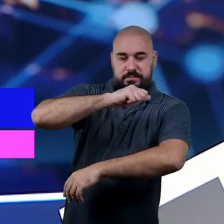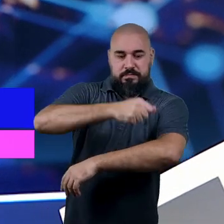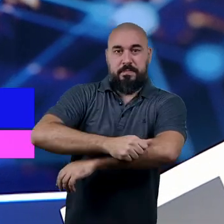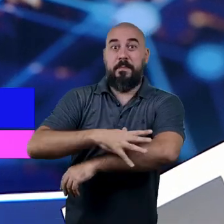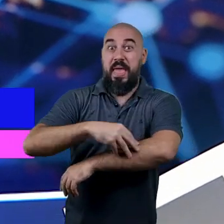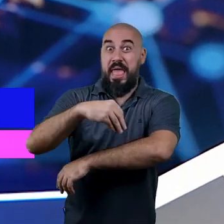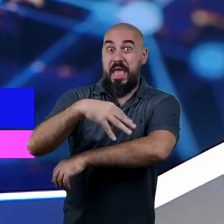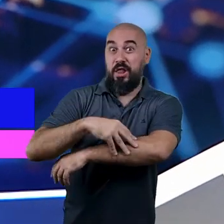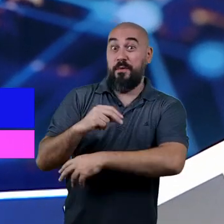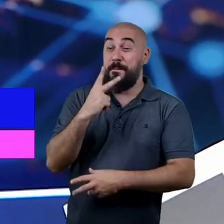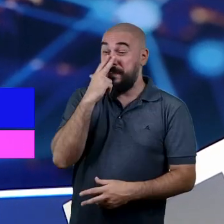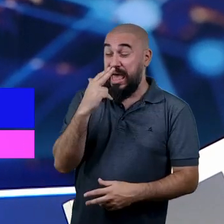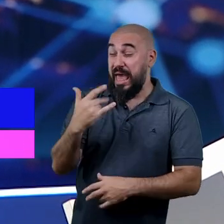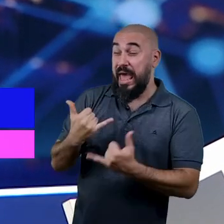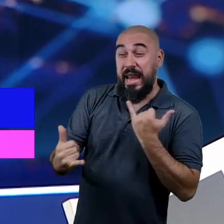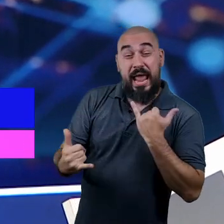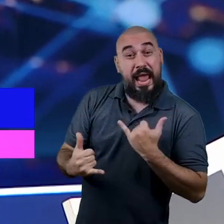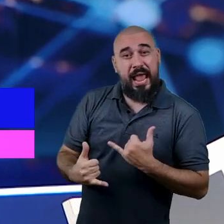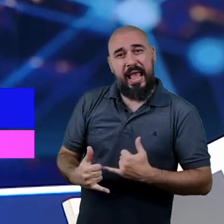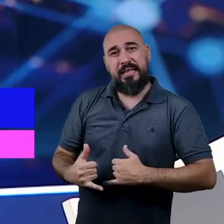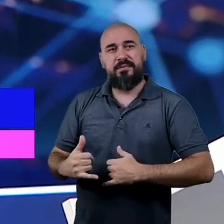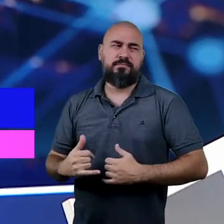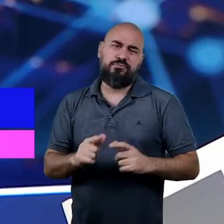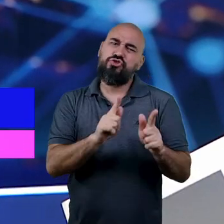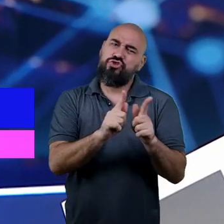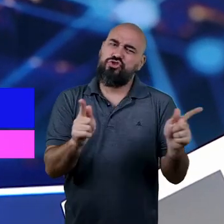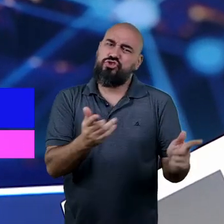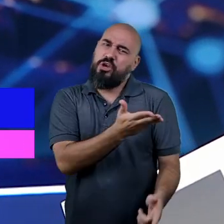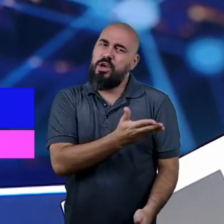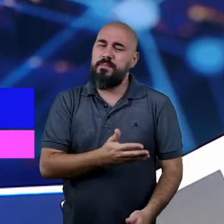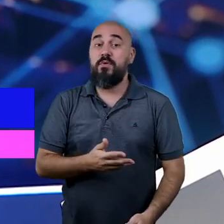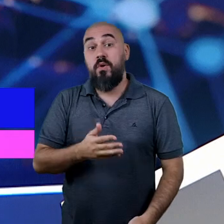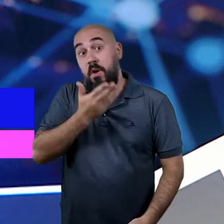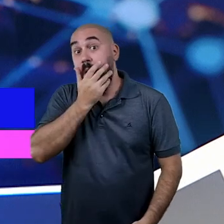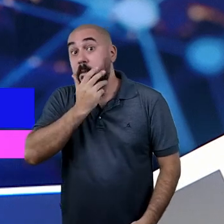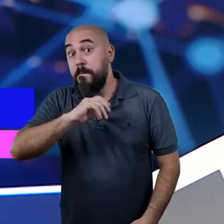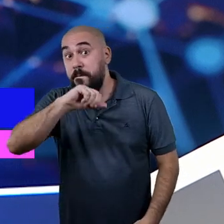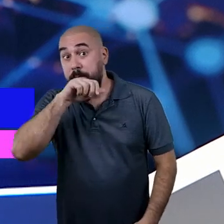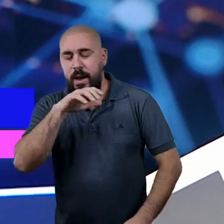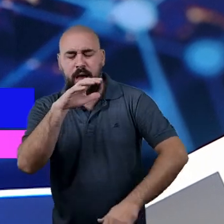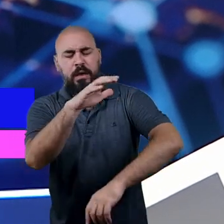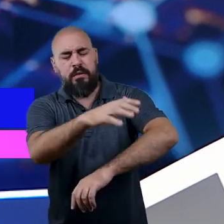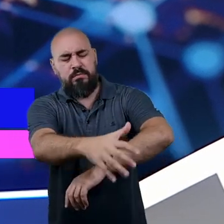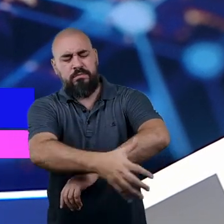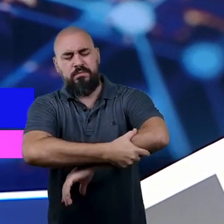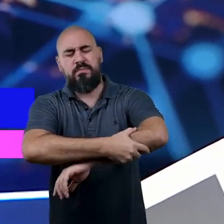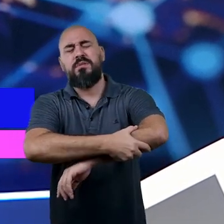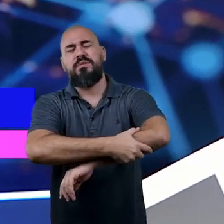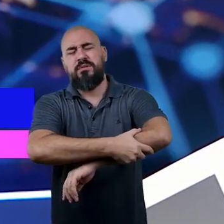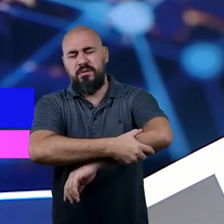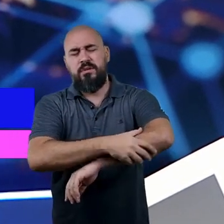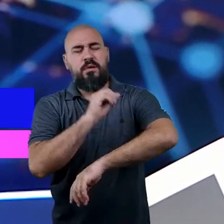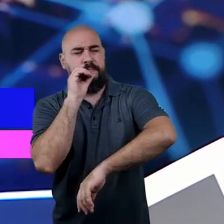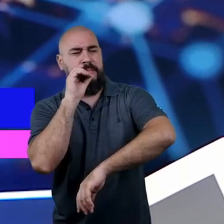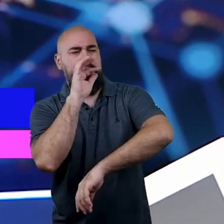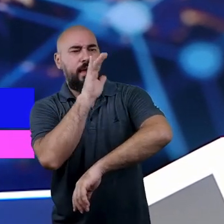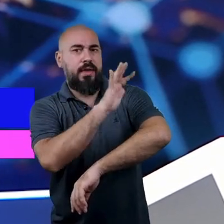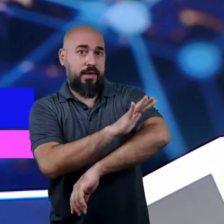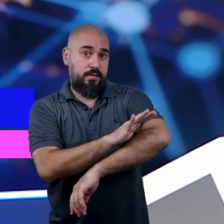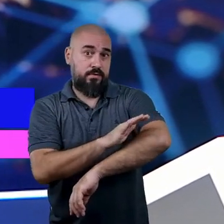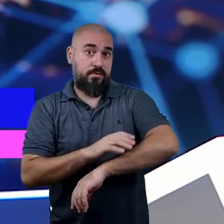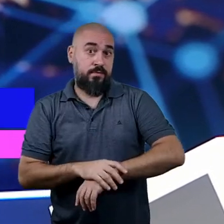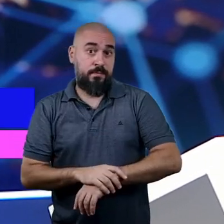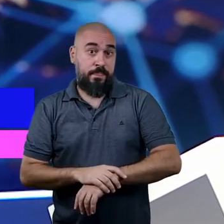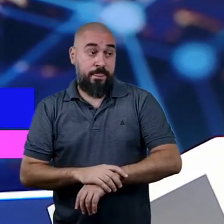Quando o seu irmão soube, isso gerou uma enorme confusão. E então, as palavras do irmão Esaú para